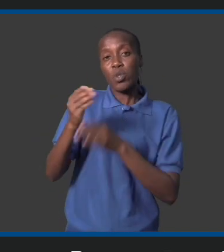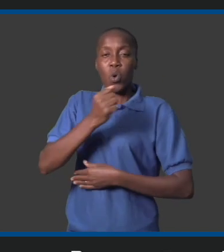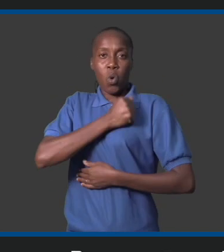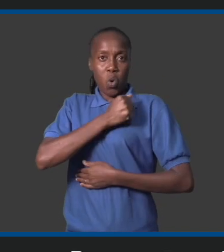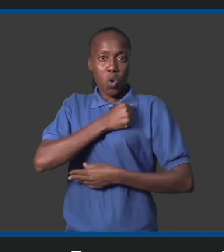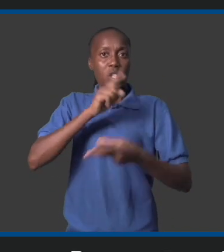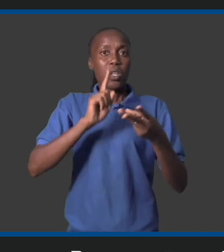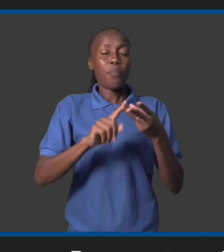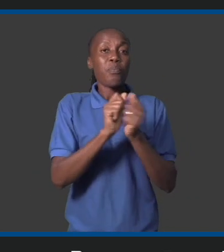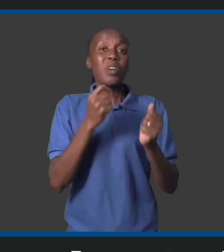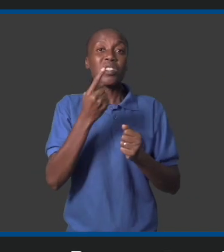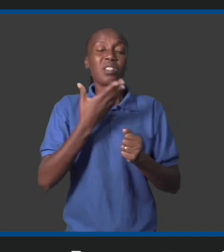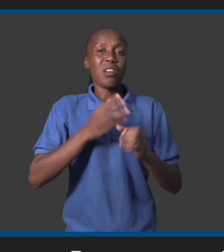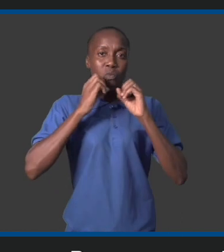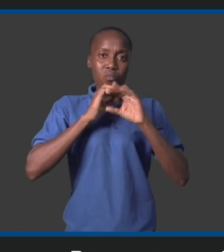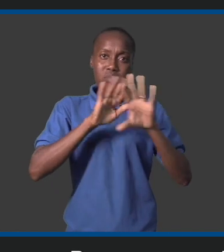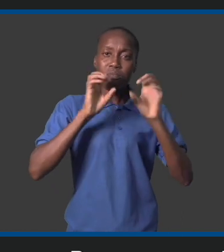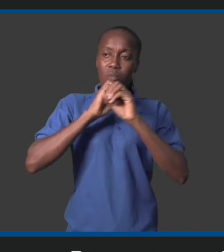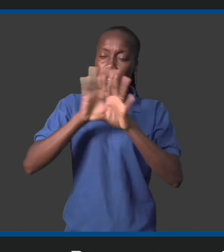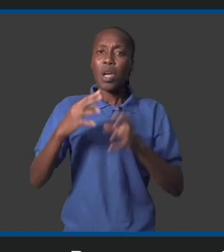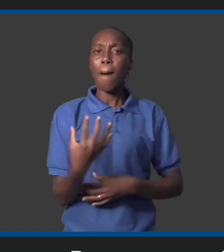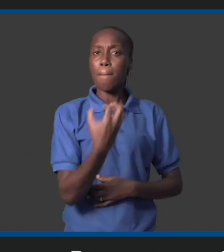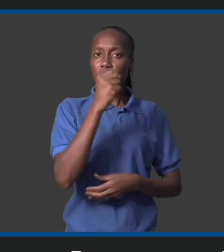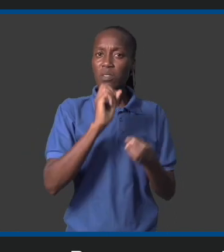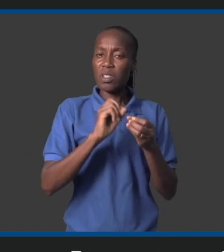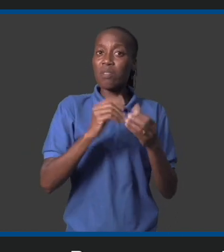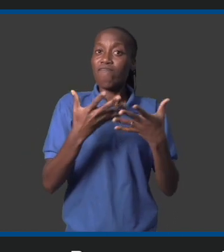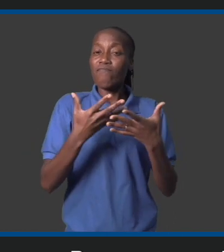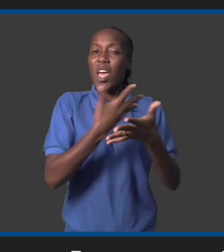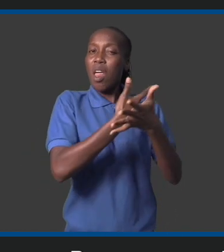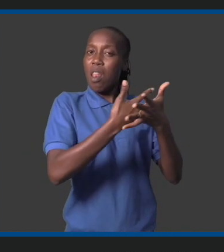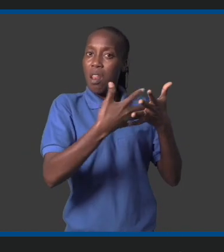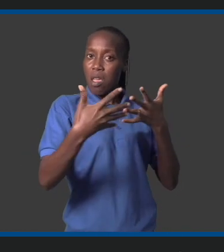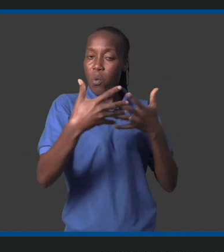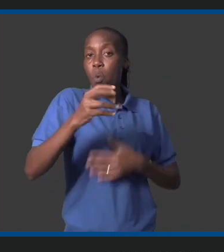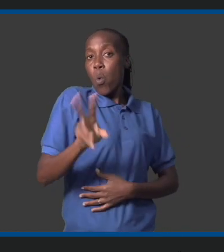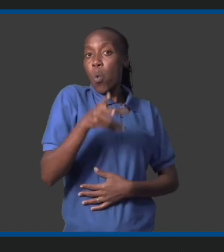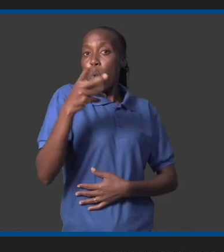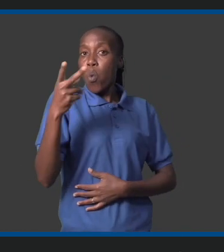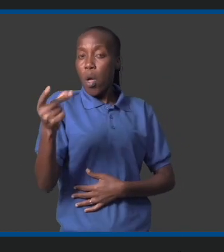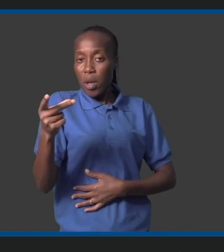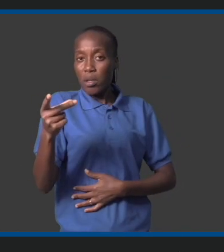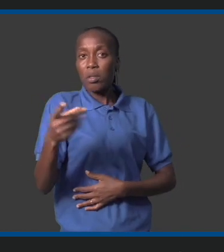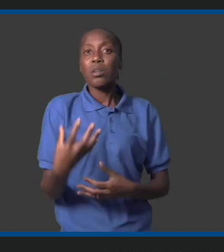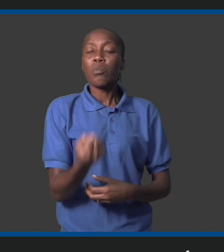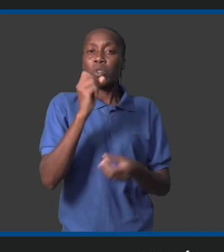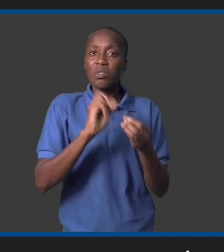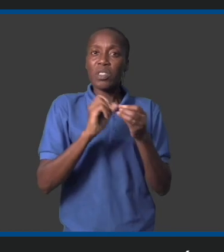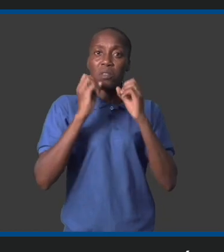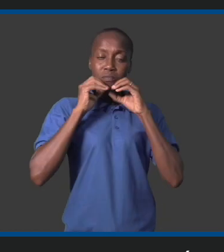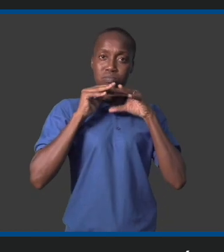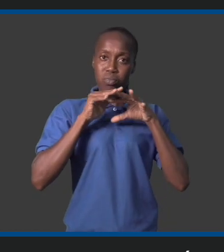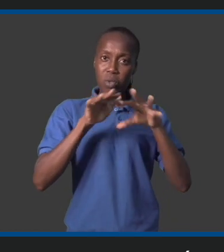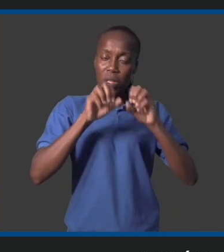uma coisa é a parte rítmica que as pessoas gostam, mas há muito de mensagem que nós queremos transmitir. E por estar a trabalhar numa língua estrangeira,